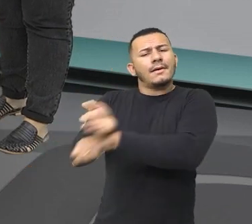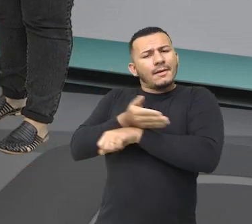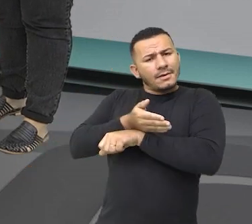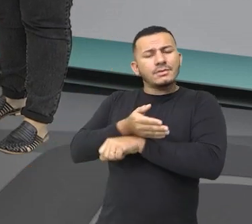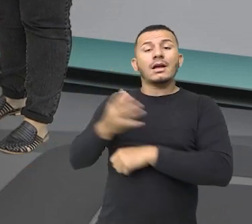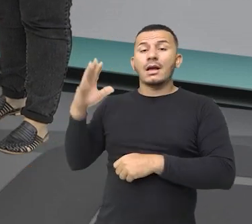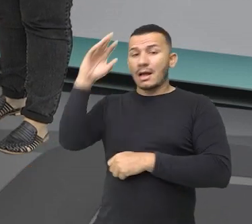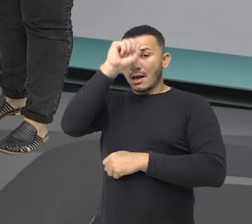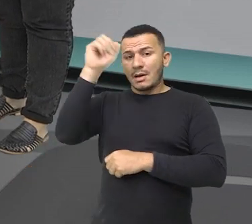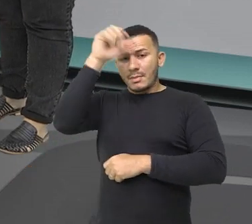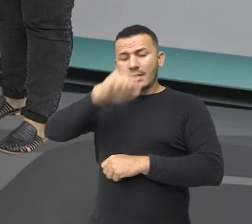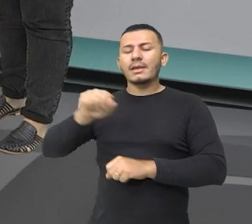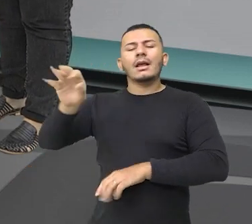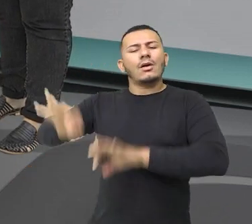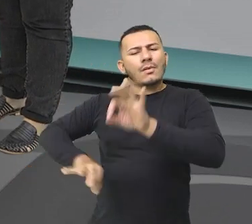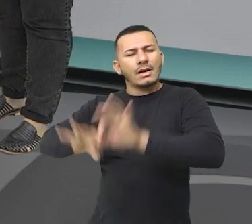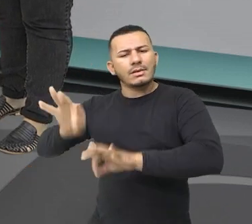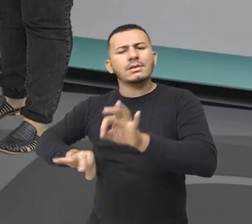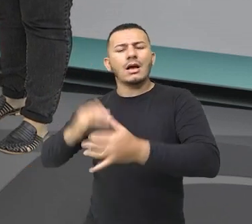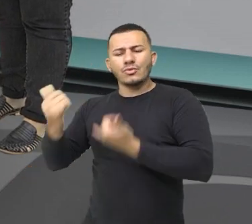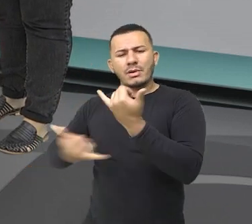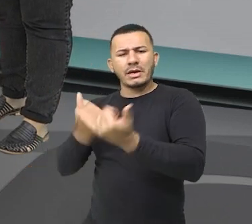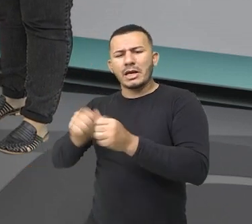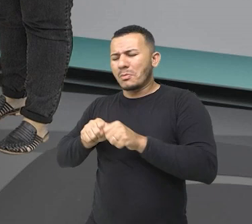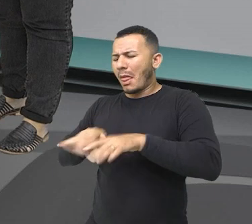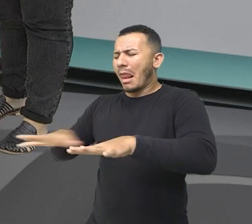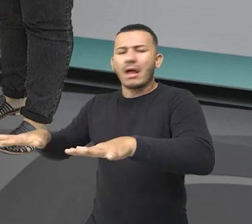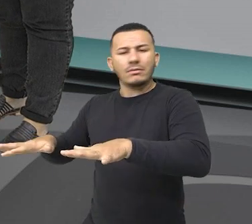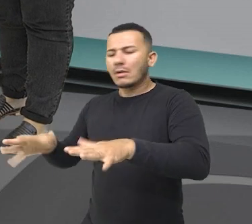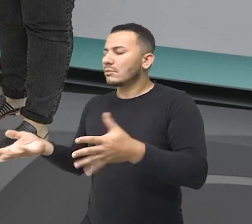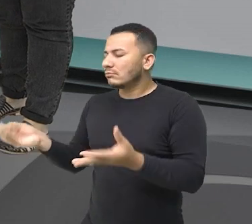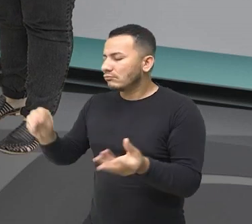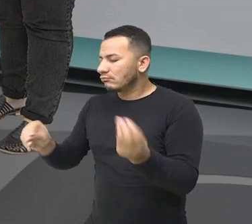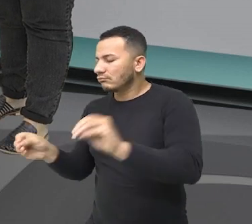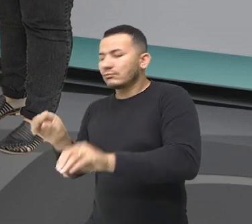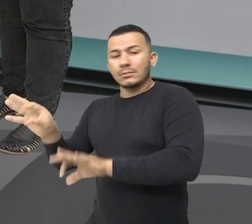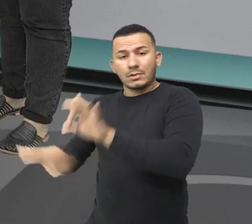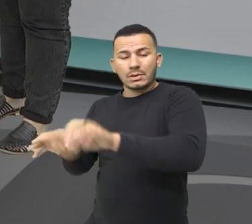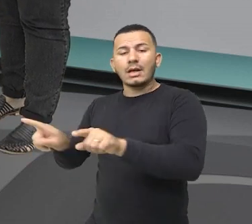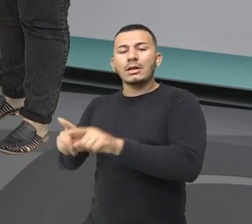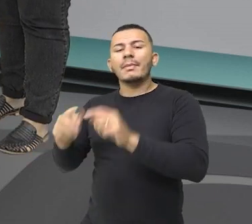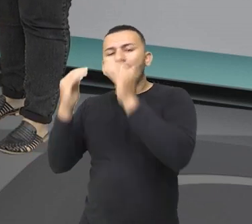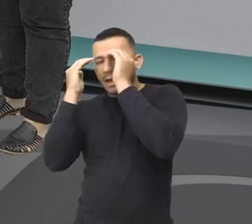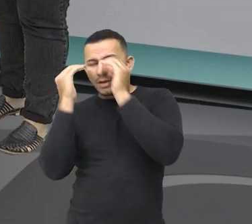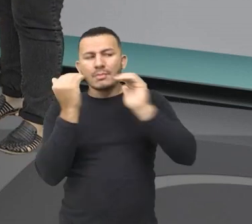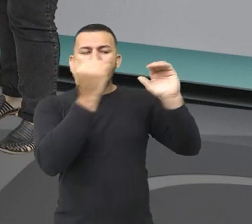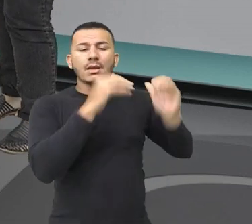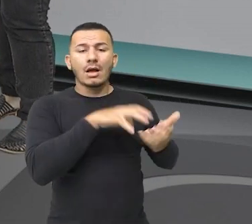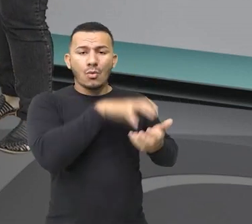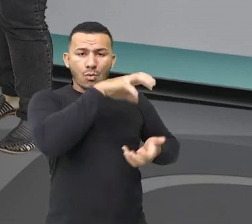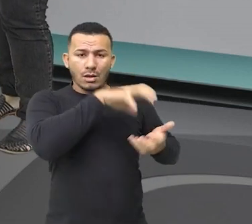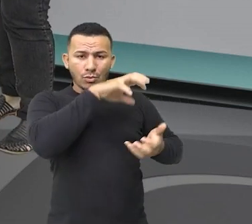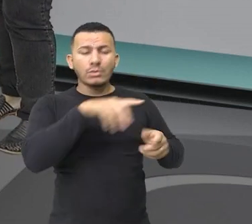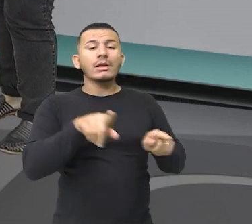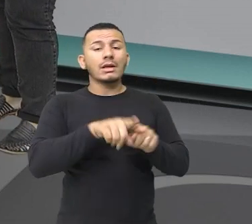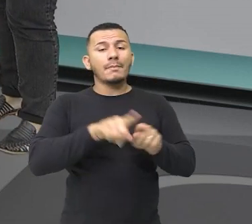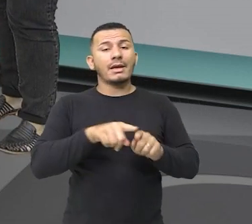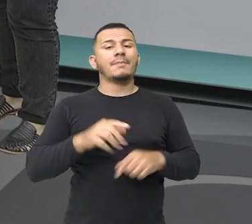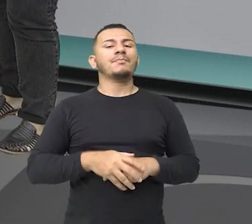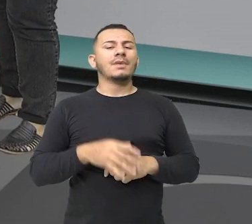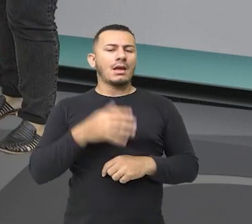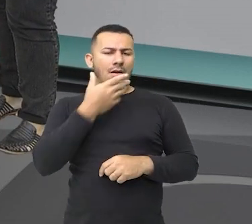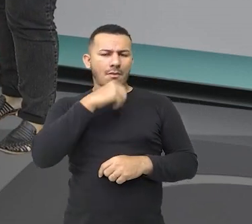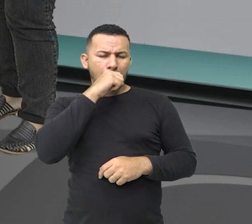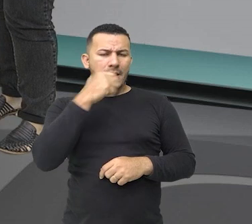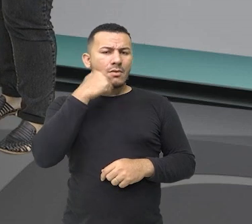sobre organizar os próprios brinquedos, respeitar o espaço das outras pessoas e o valor do não. Notem justamente